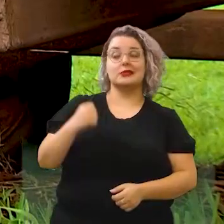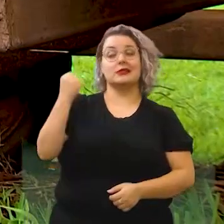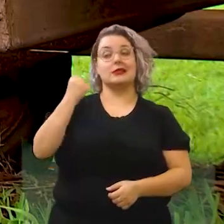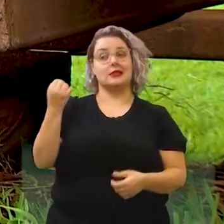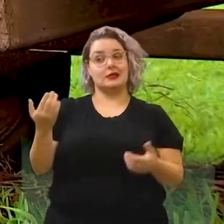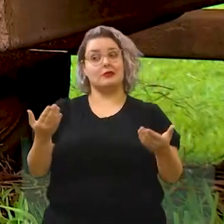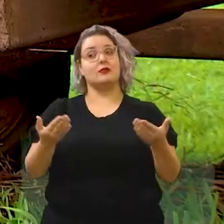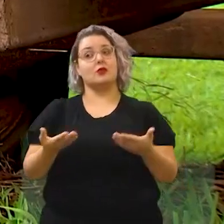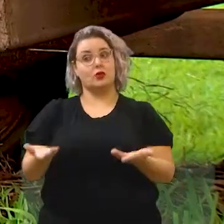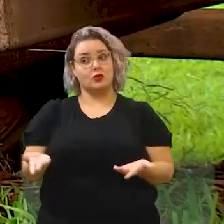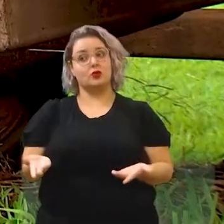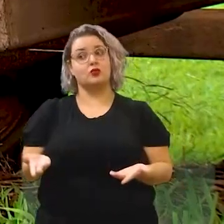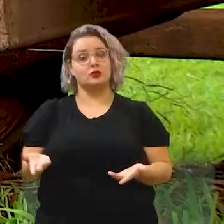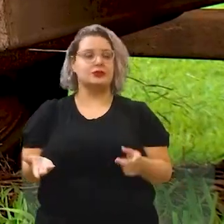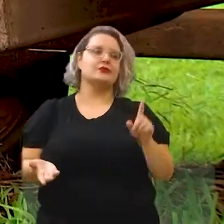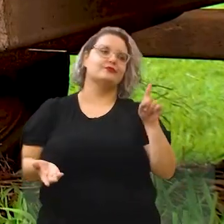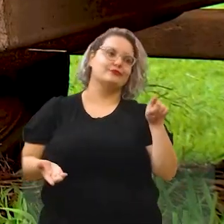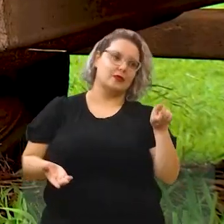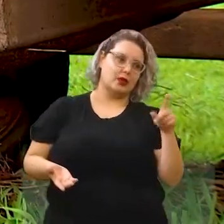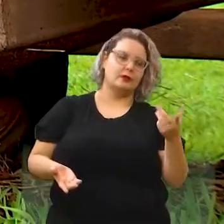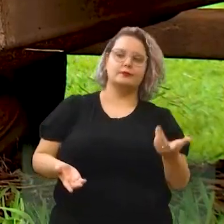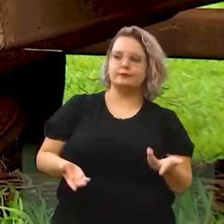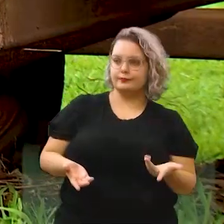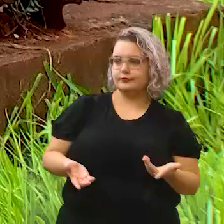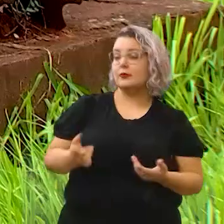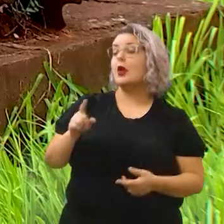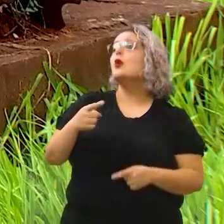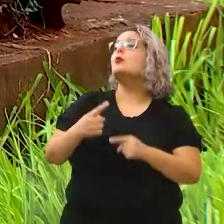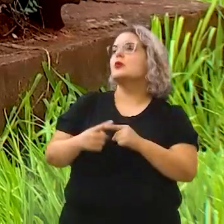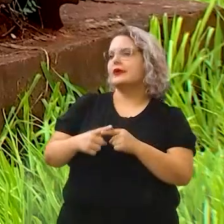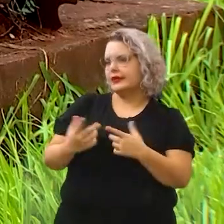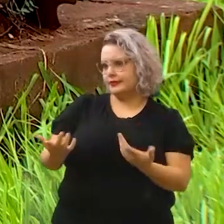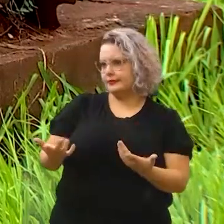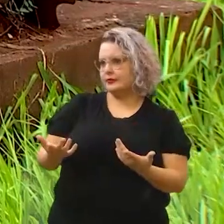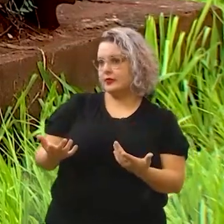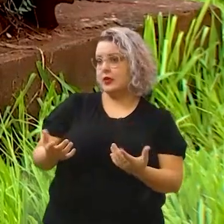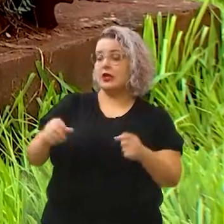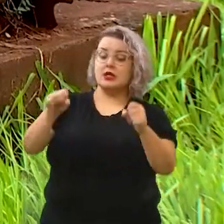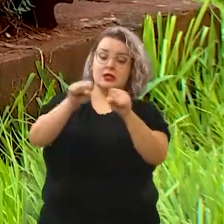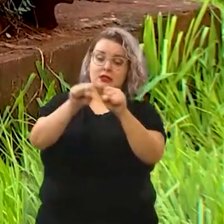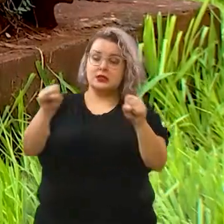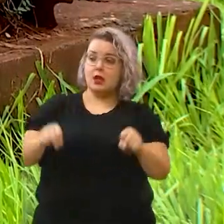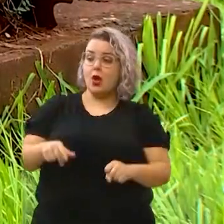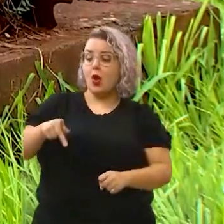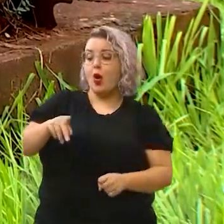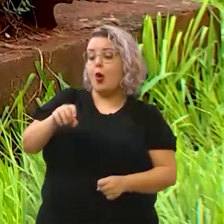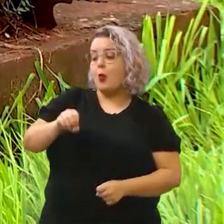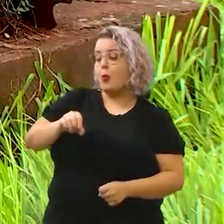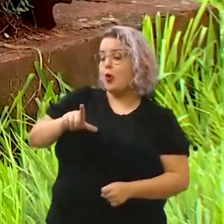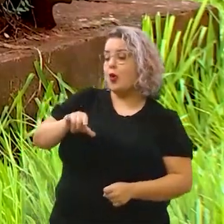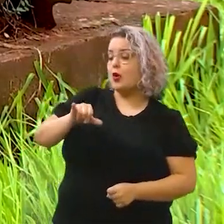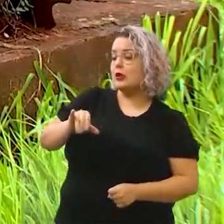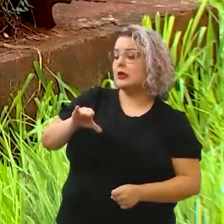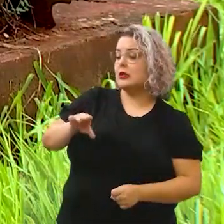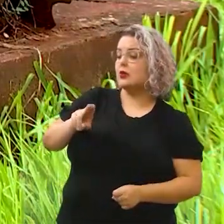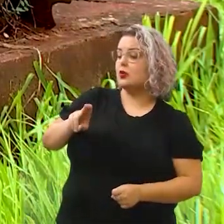Que a questão... Então por quê? Porque em sistemas de